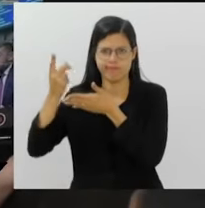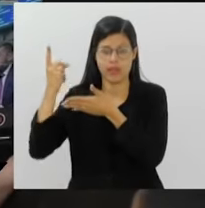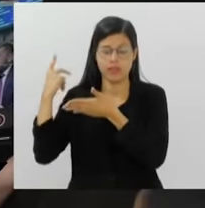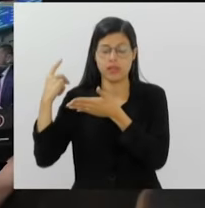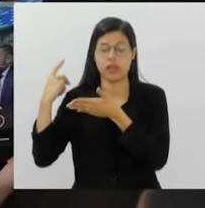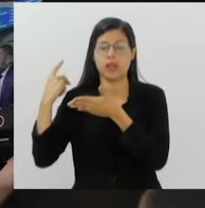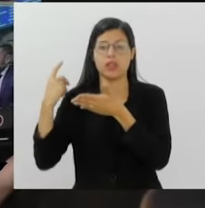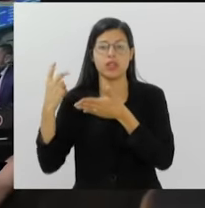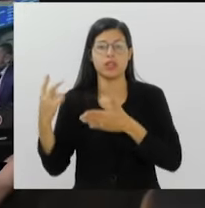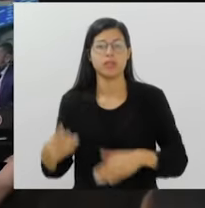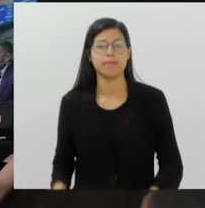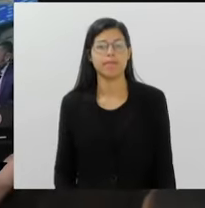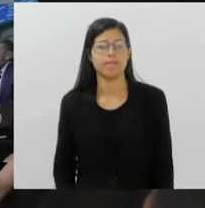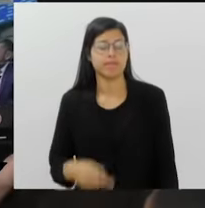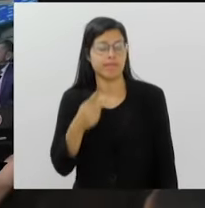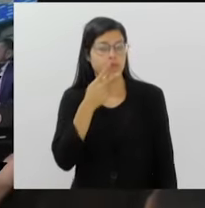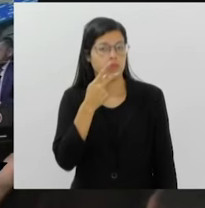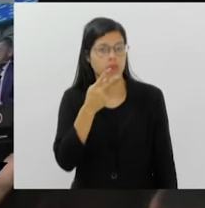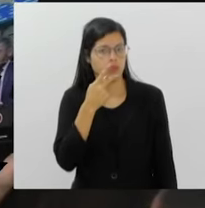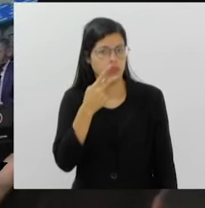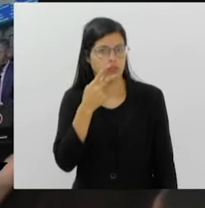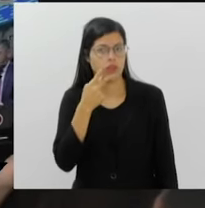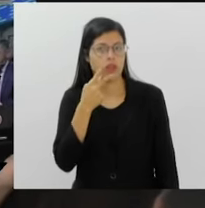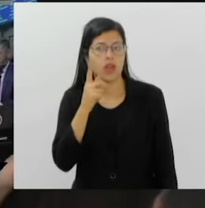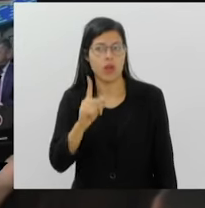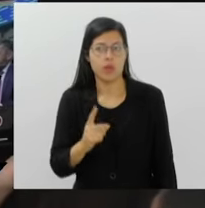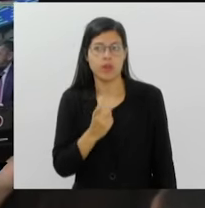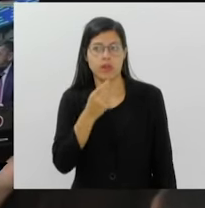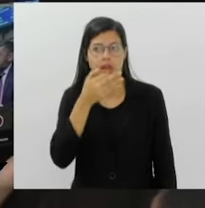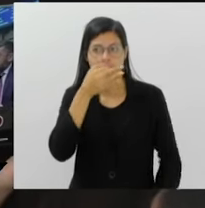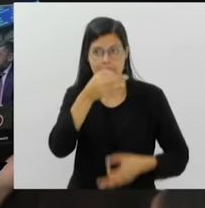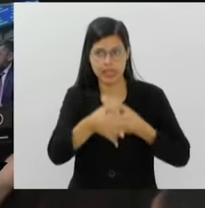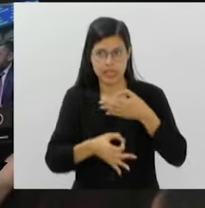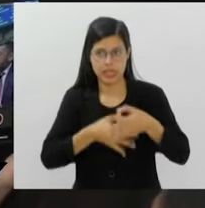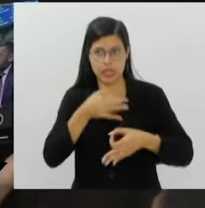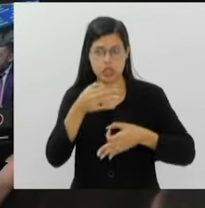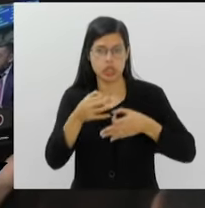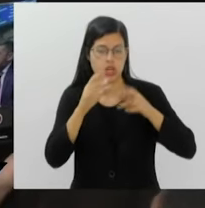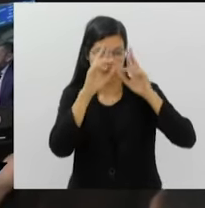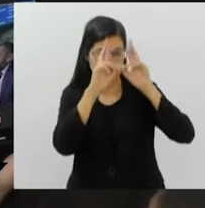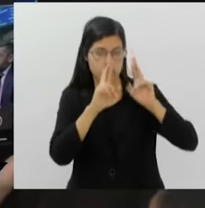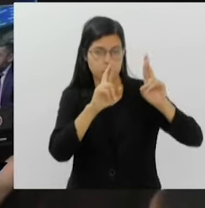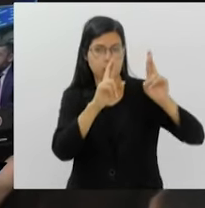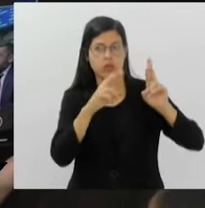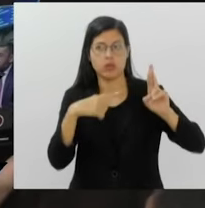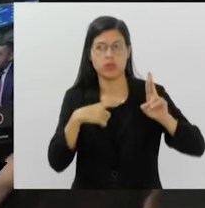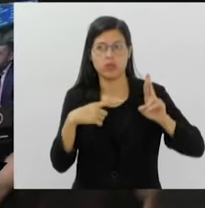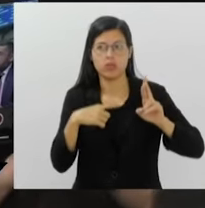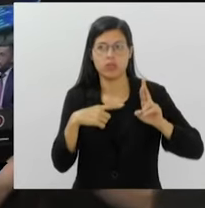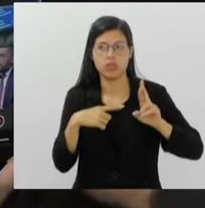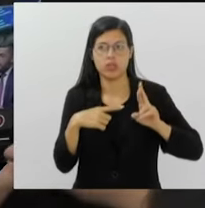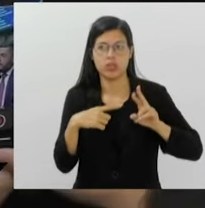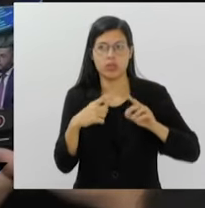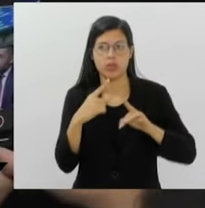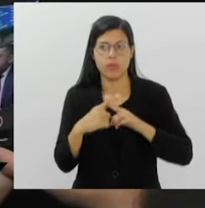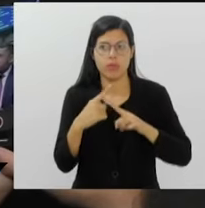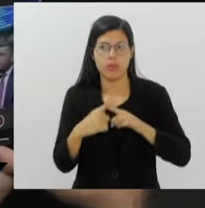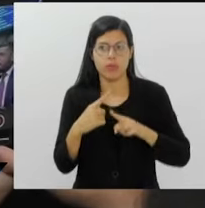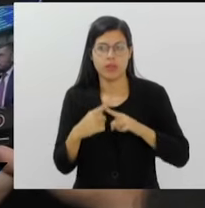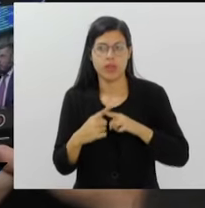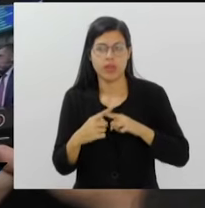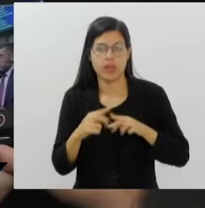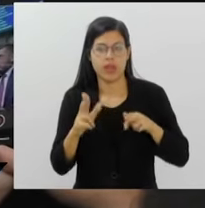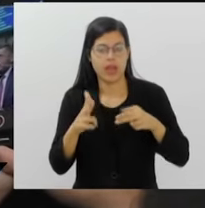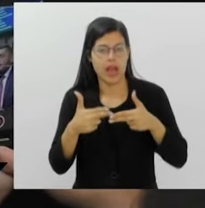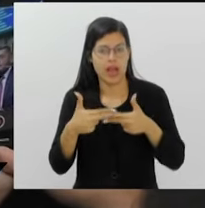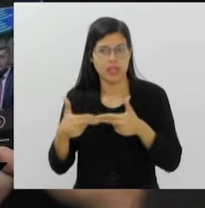tal, de dizer que a única crítica respeitosa que de fato eu tinha em emissora é por muitas vezes o tom que a edição do jornal leva